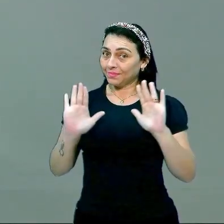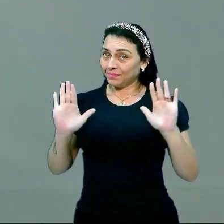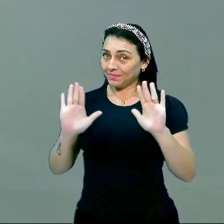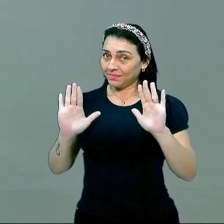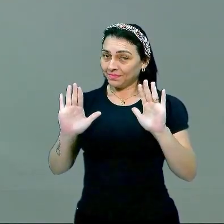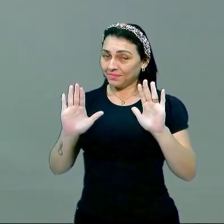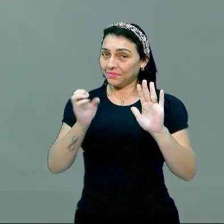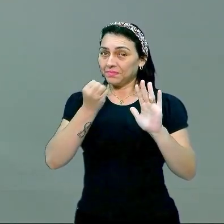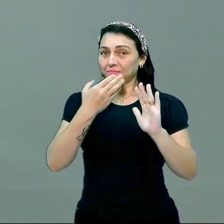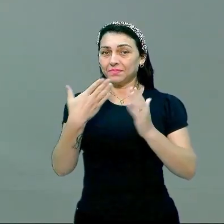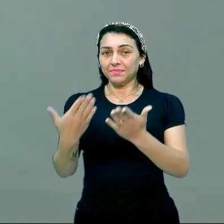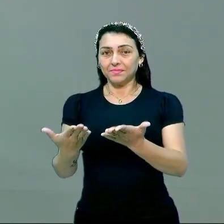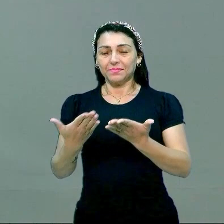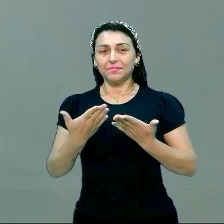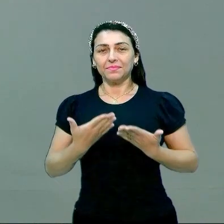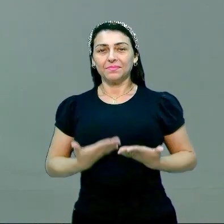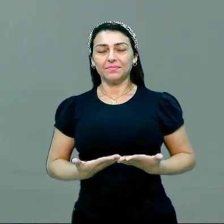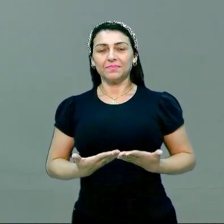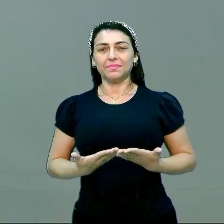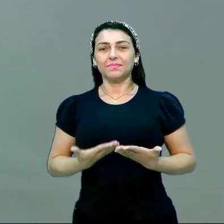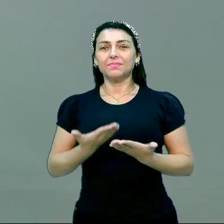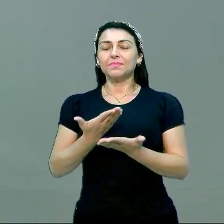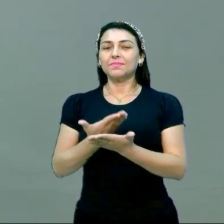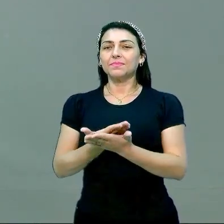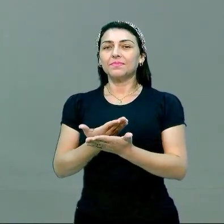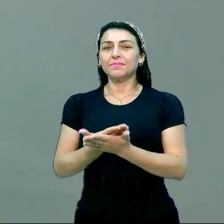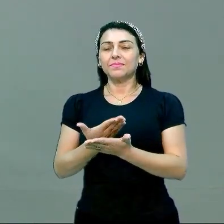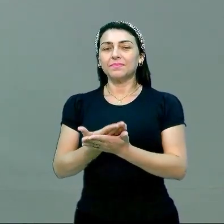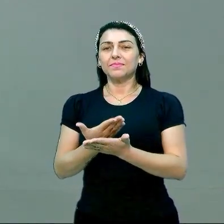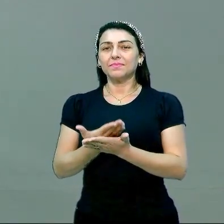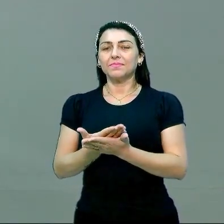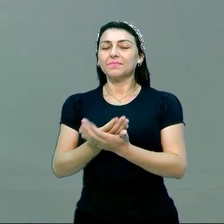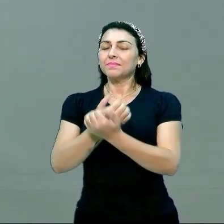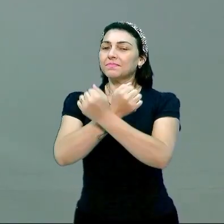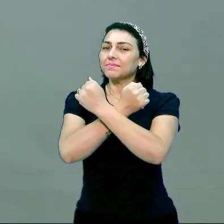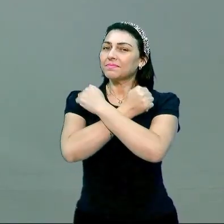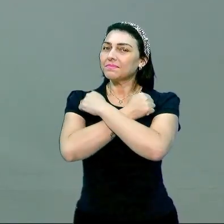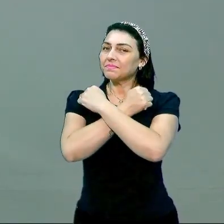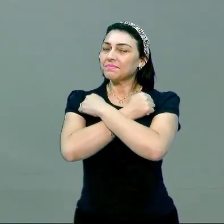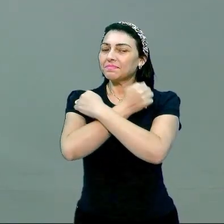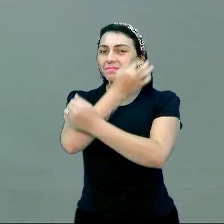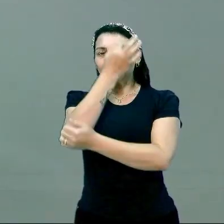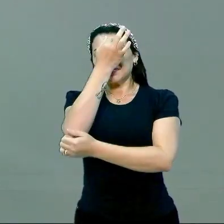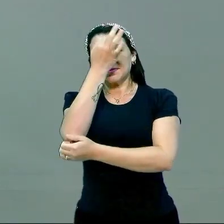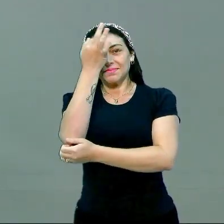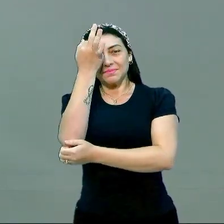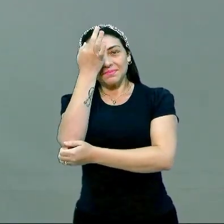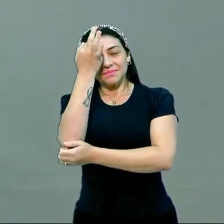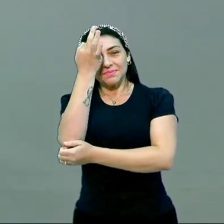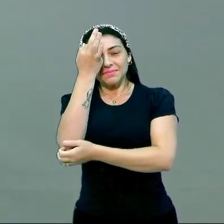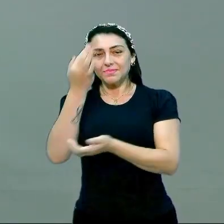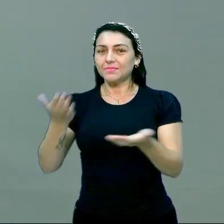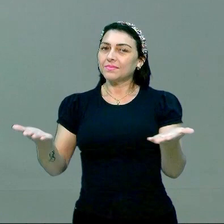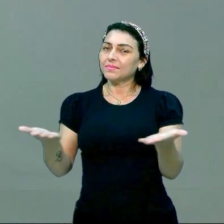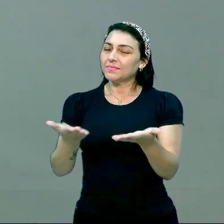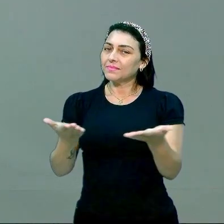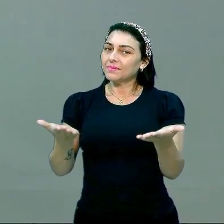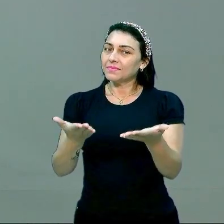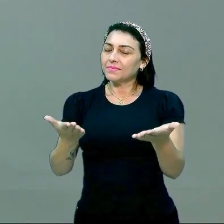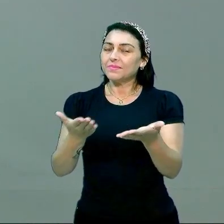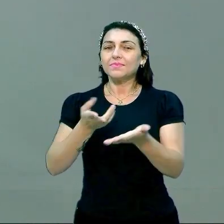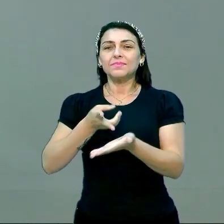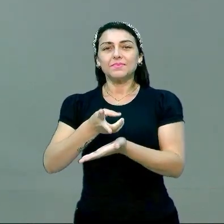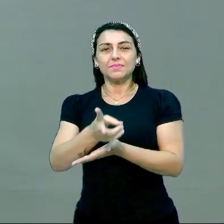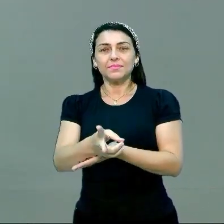Olá, bem-vindos e bem-vindas a mais esse abraço à filosofia. Hoje nós